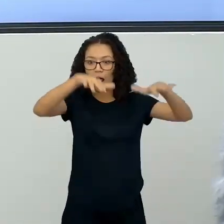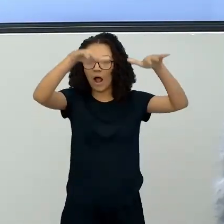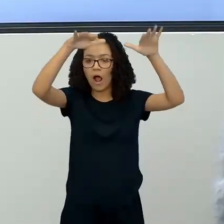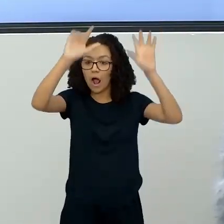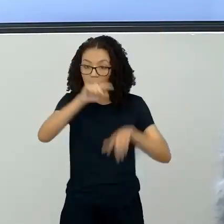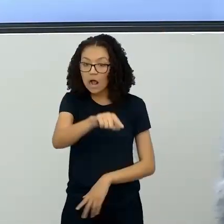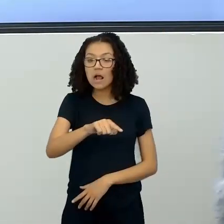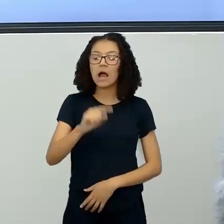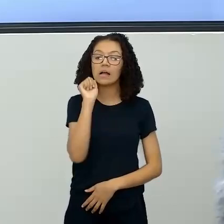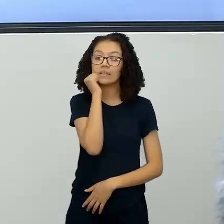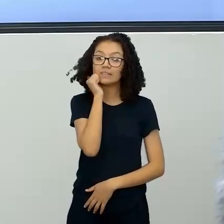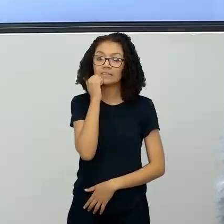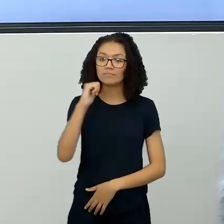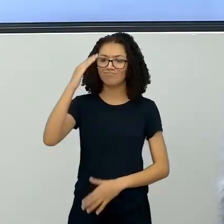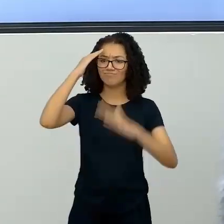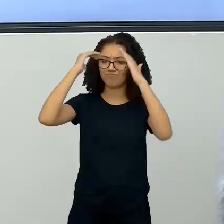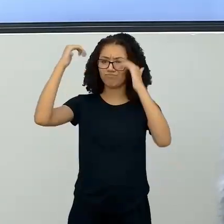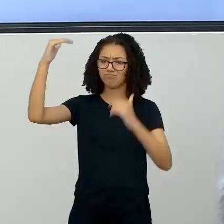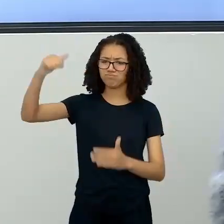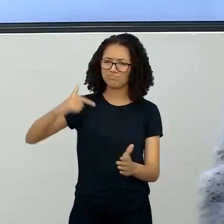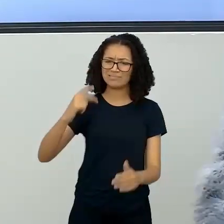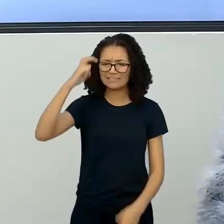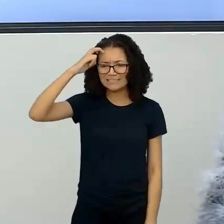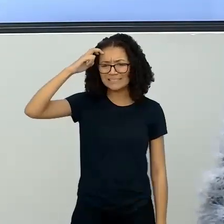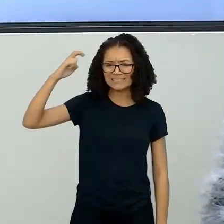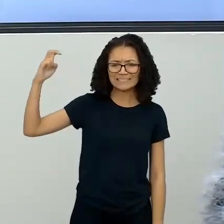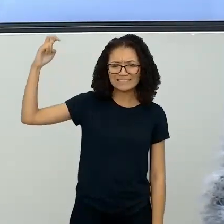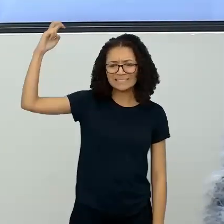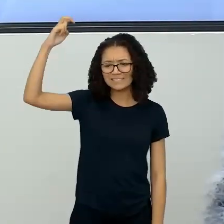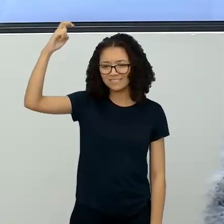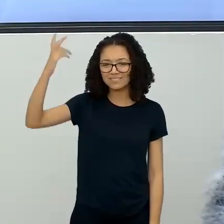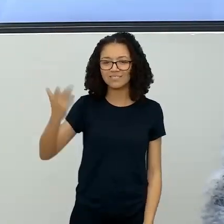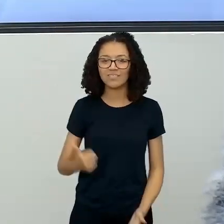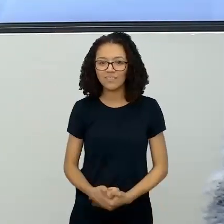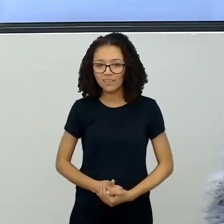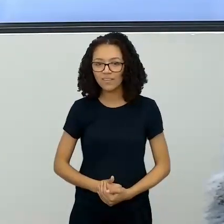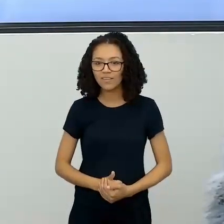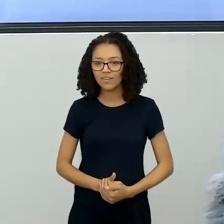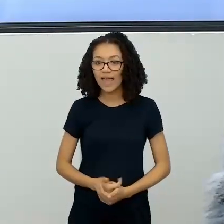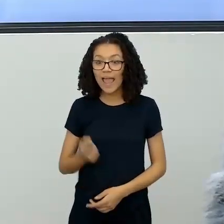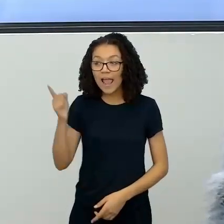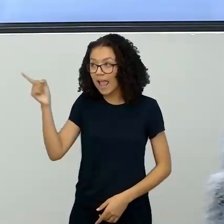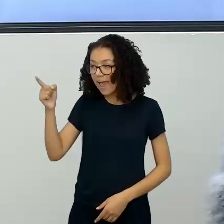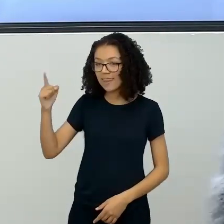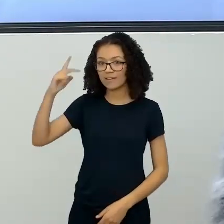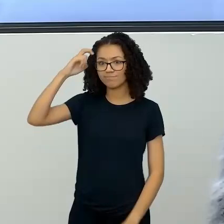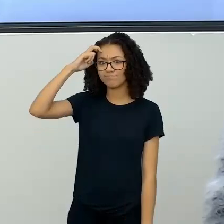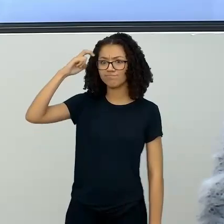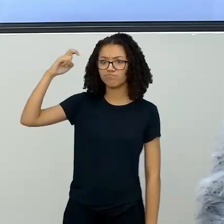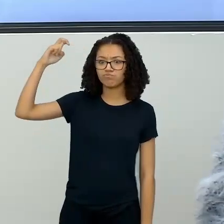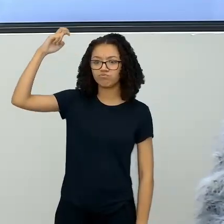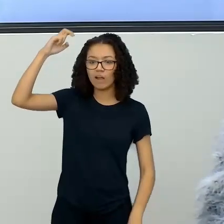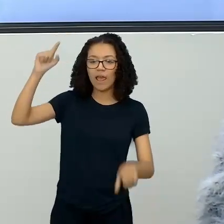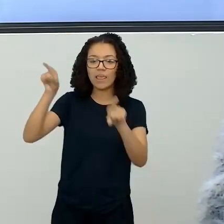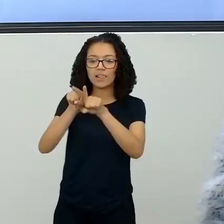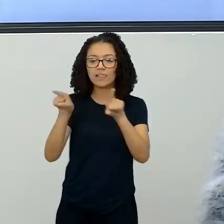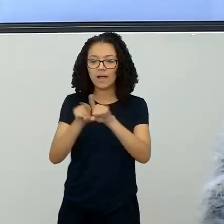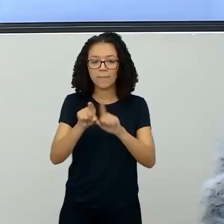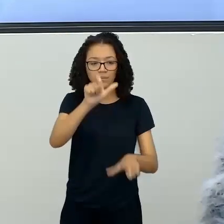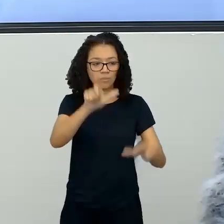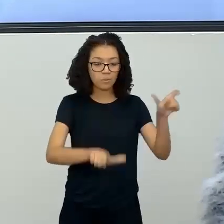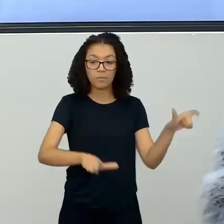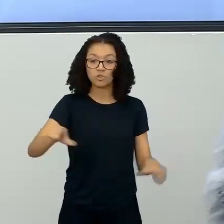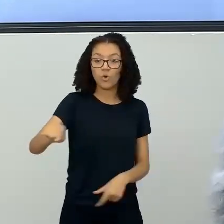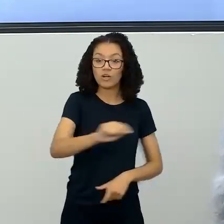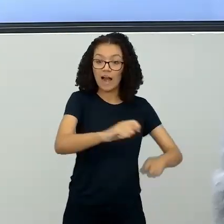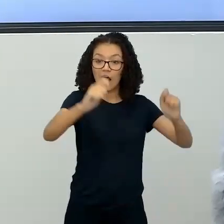verdade, além dela fazer isso, ela formou pessoas competentes para estarem trabalhando na nossa ciência. Isso é